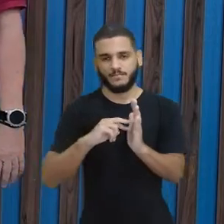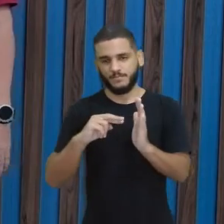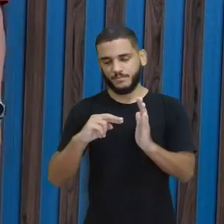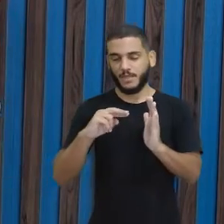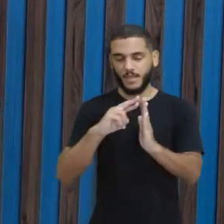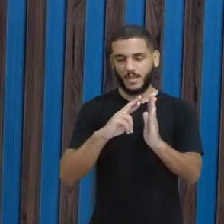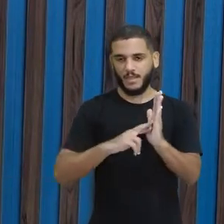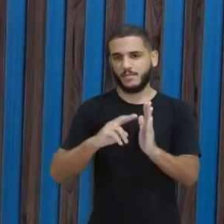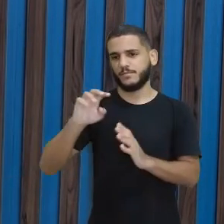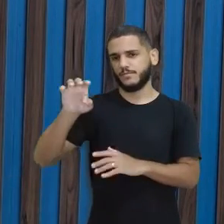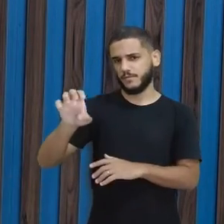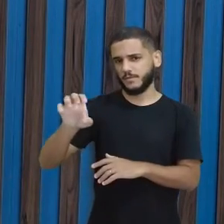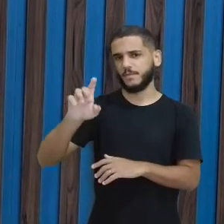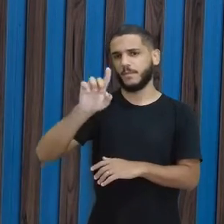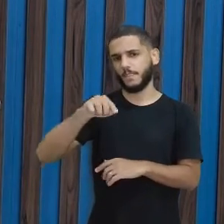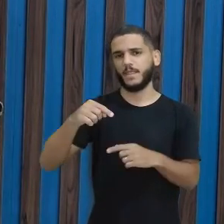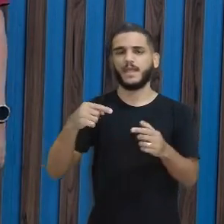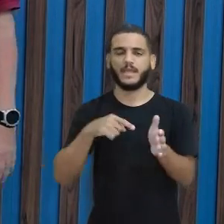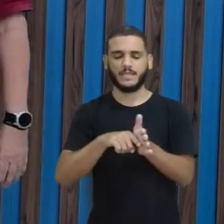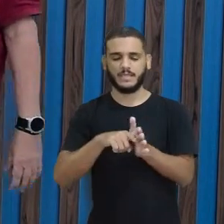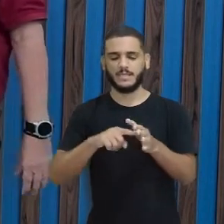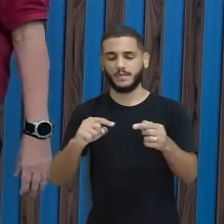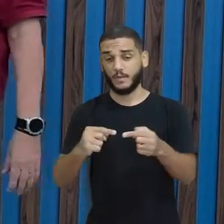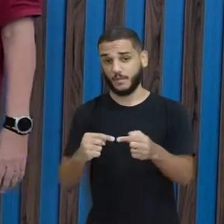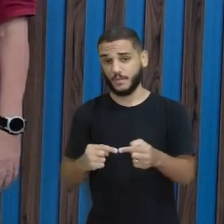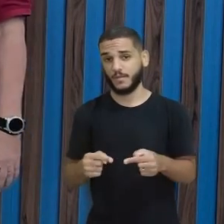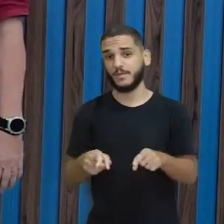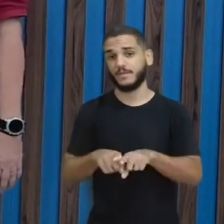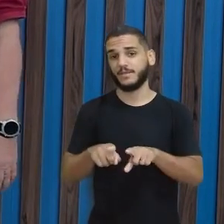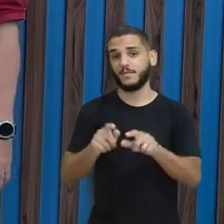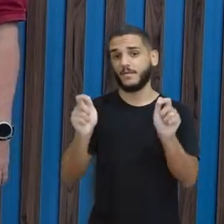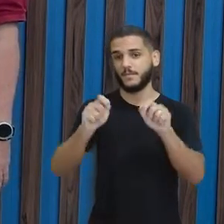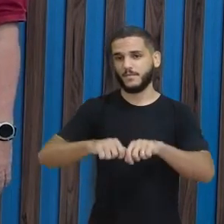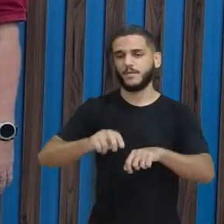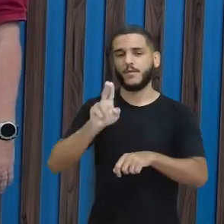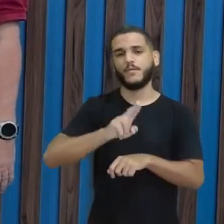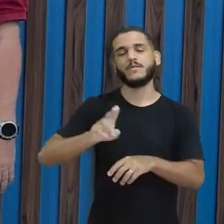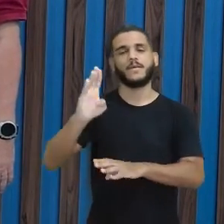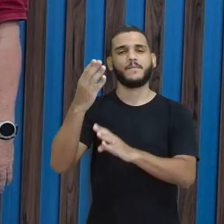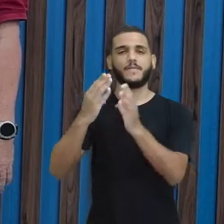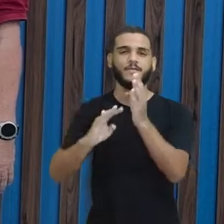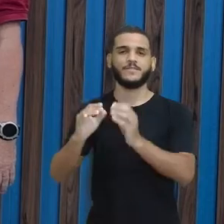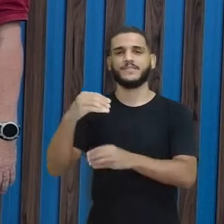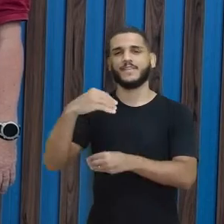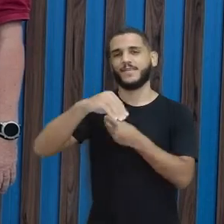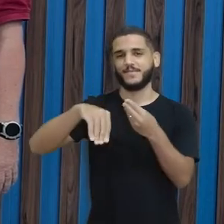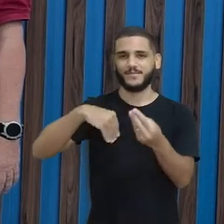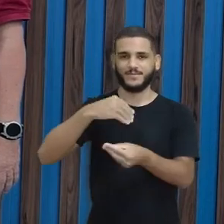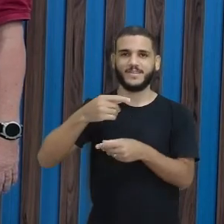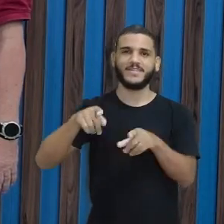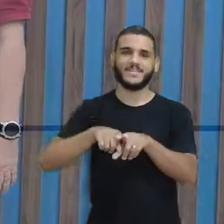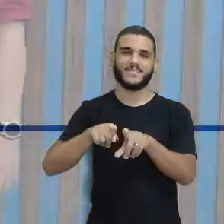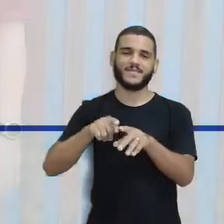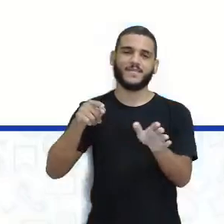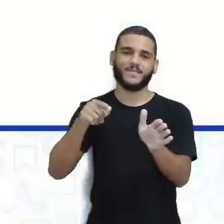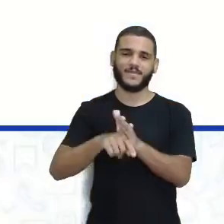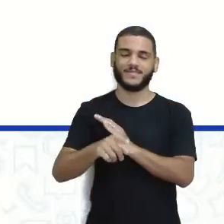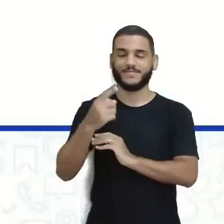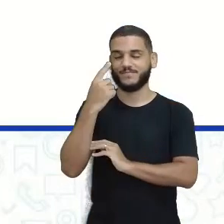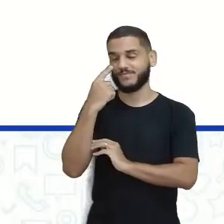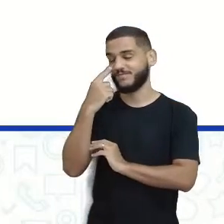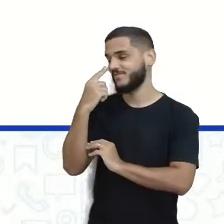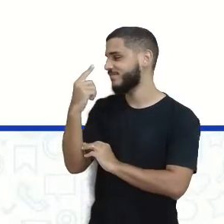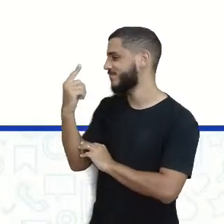em probabilidade. E a gente vai juntar agora a casadinha dos dois e usar um pouquinho de biologia aqui na questãozinha para eles. Bota a tela cheia, por